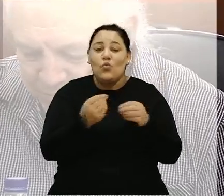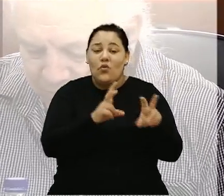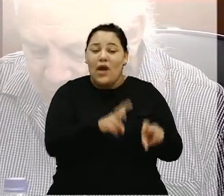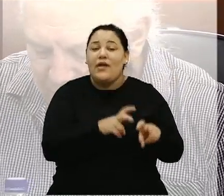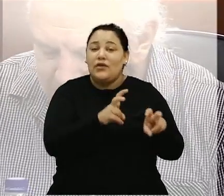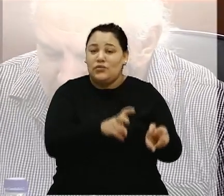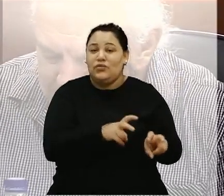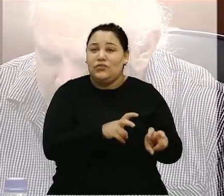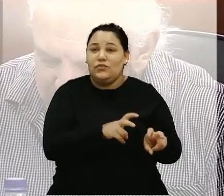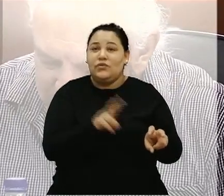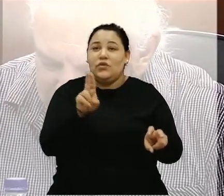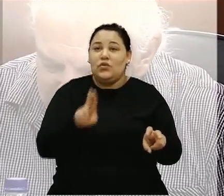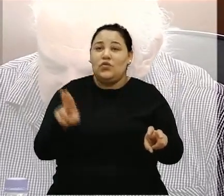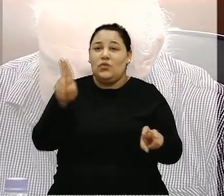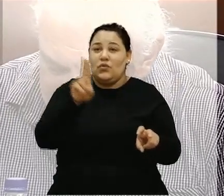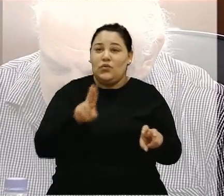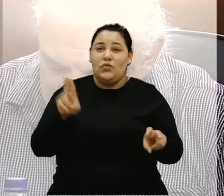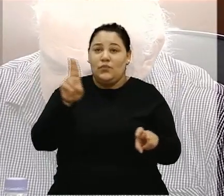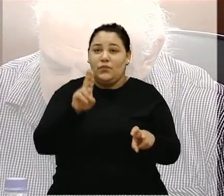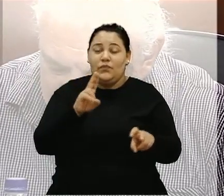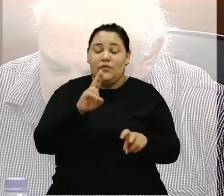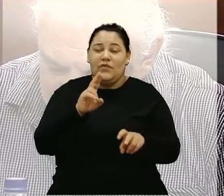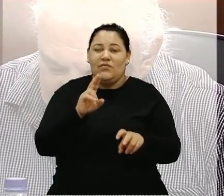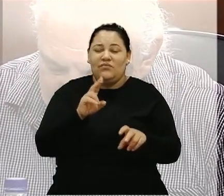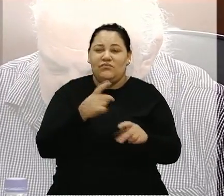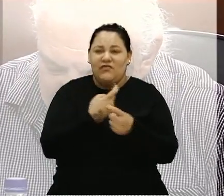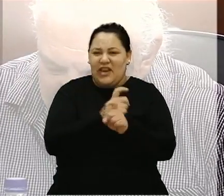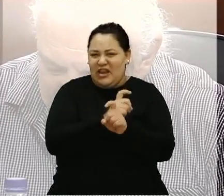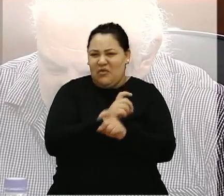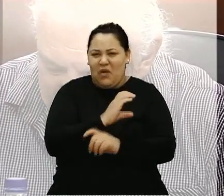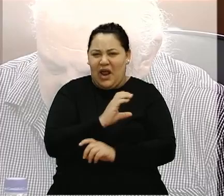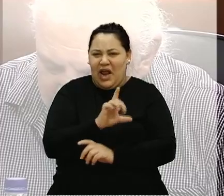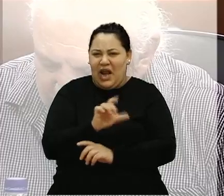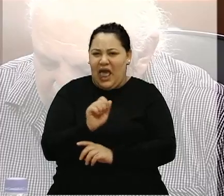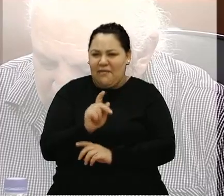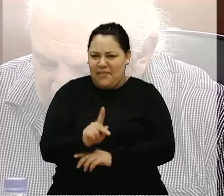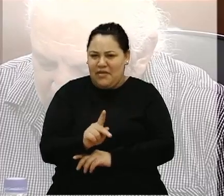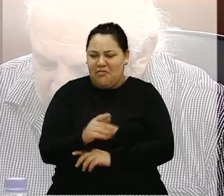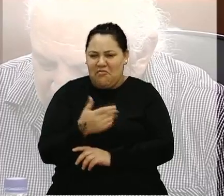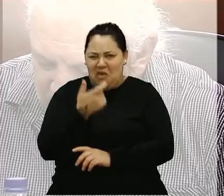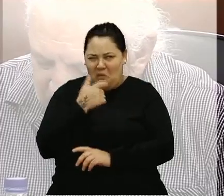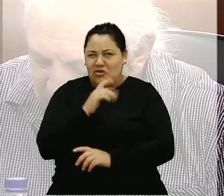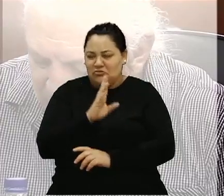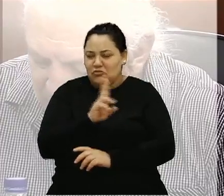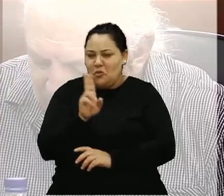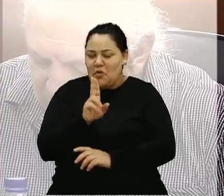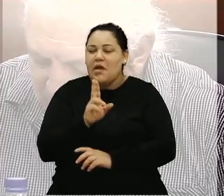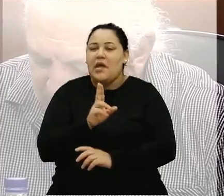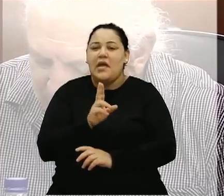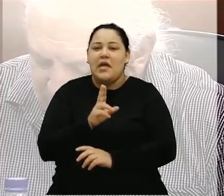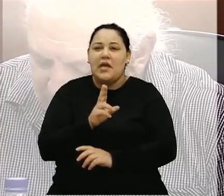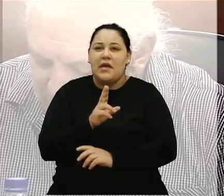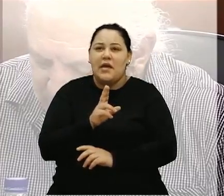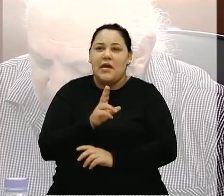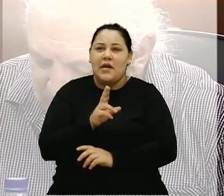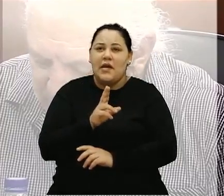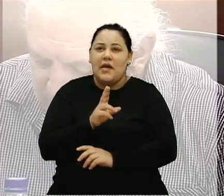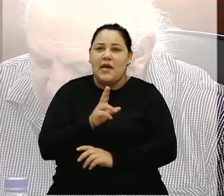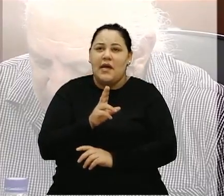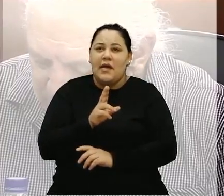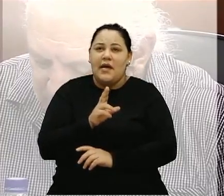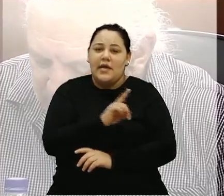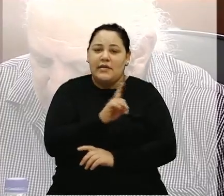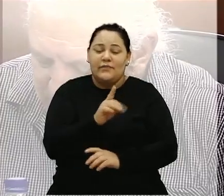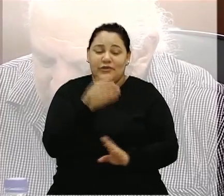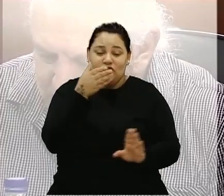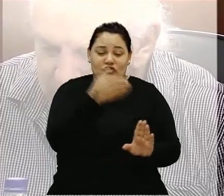agricultores usam um veneno que chama CLAP. O senhor sabe, Velocino, disso. E aí, de vez de aplicar